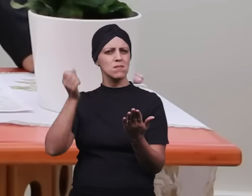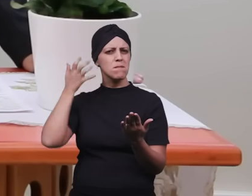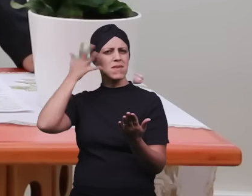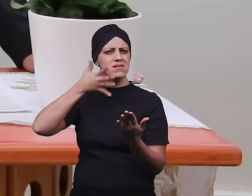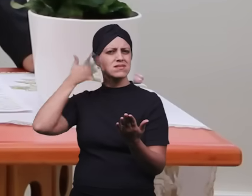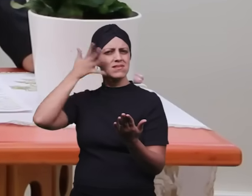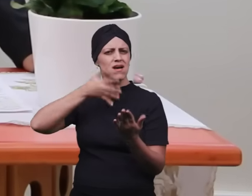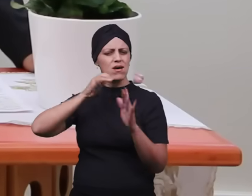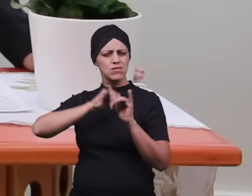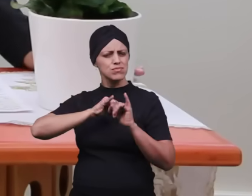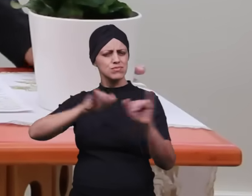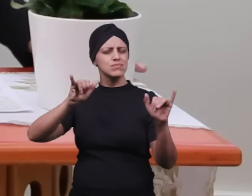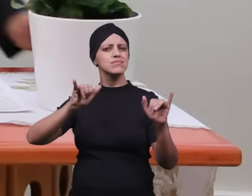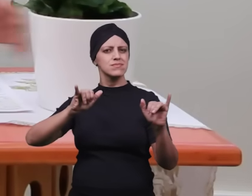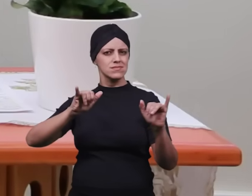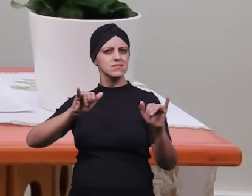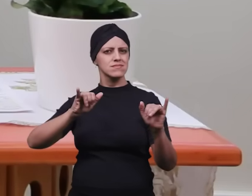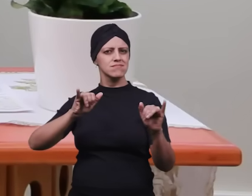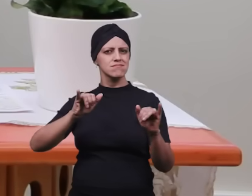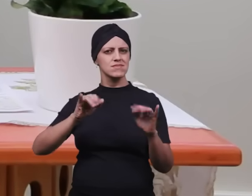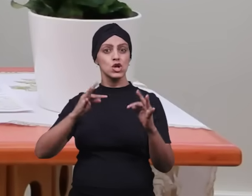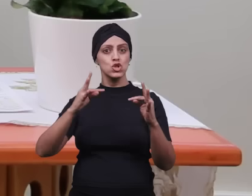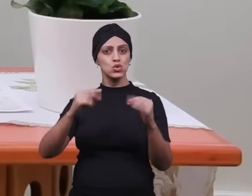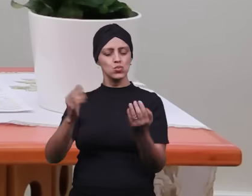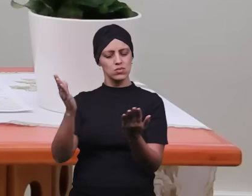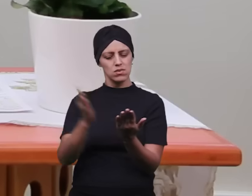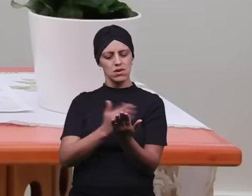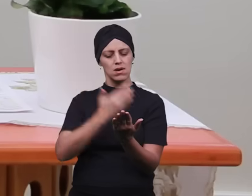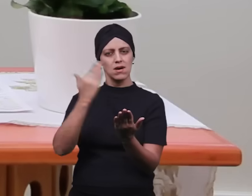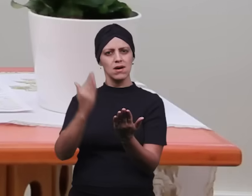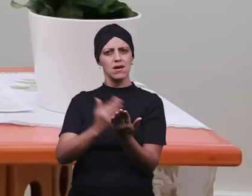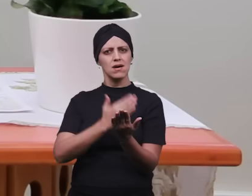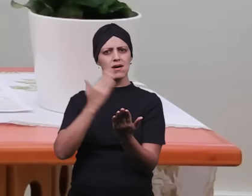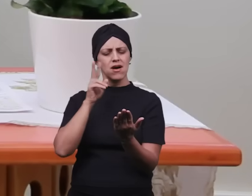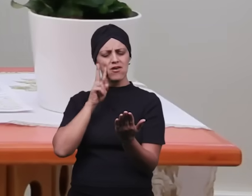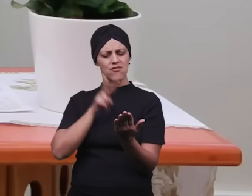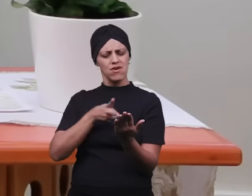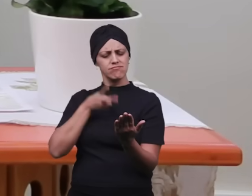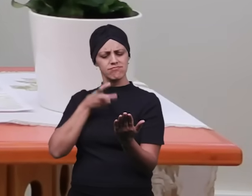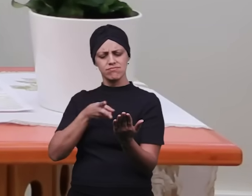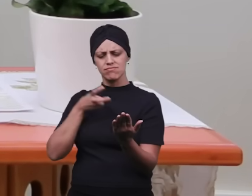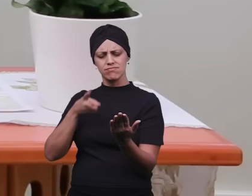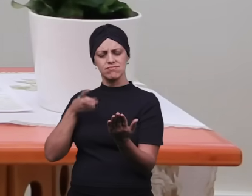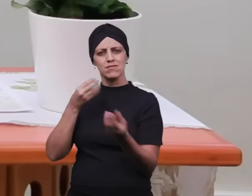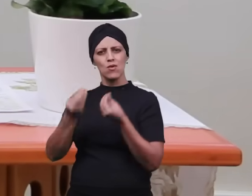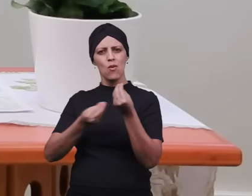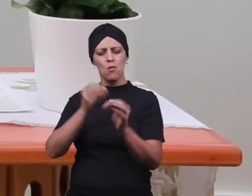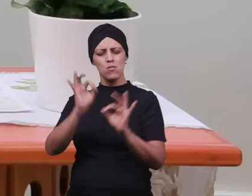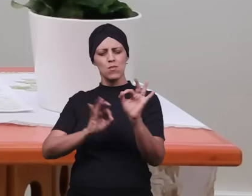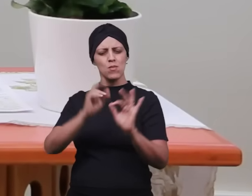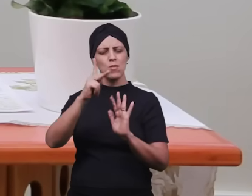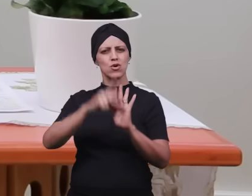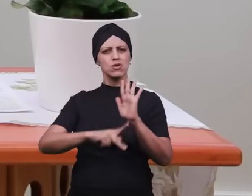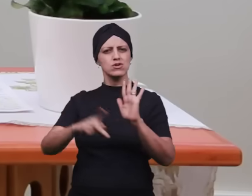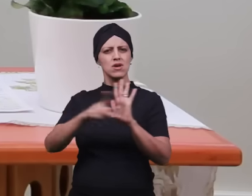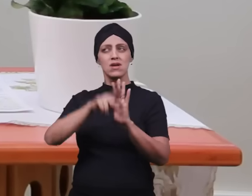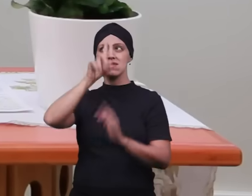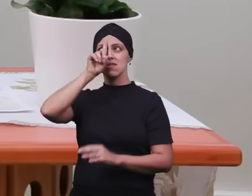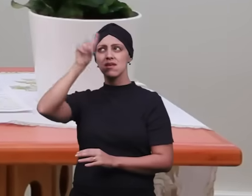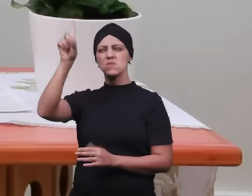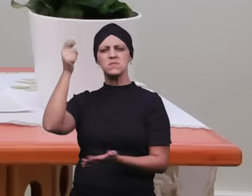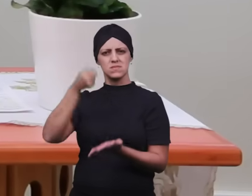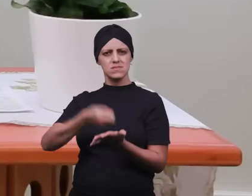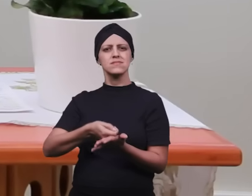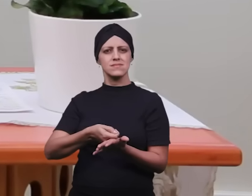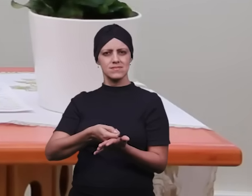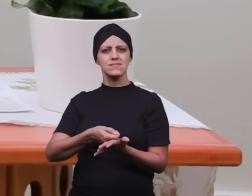Deus. Em toda ela, nós vamos ver Deus estabelecendo o seu projeto. E quando ele fala